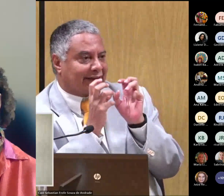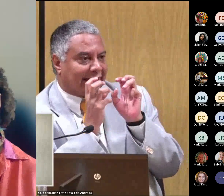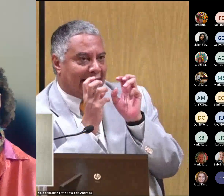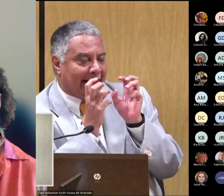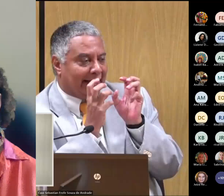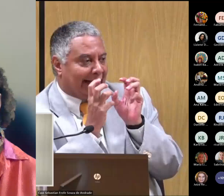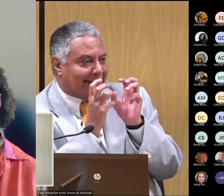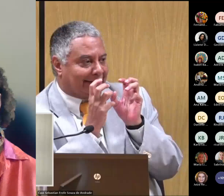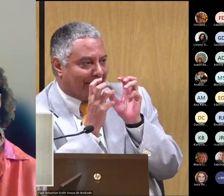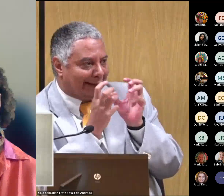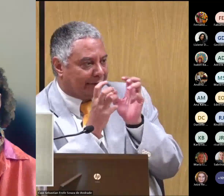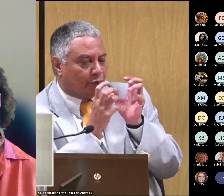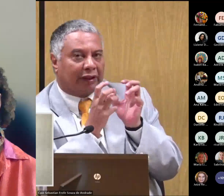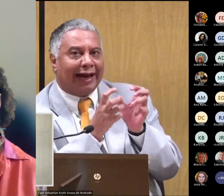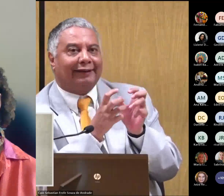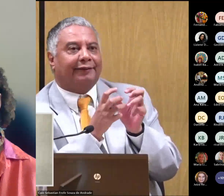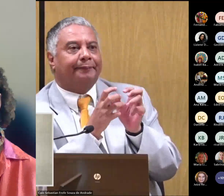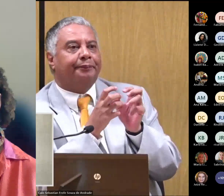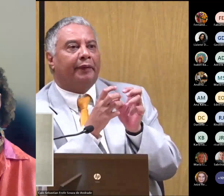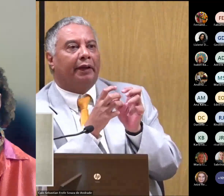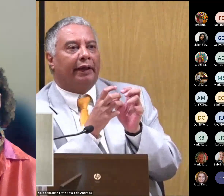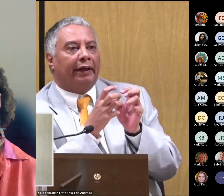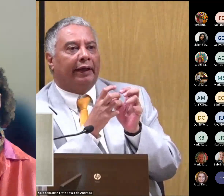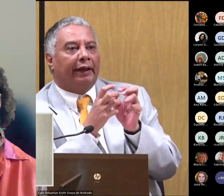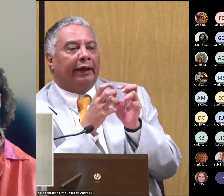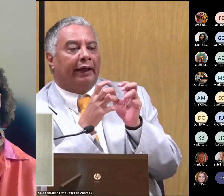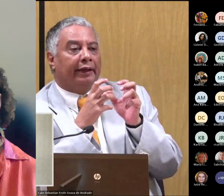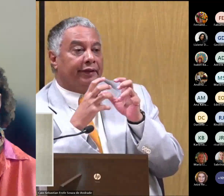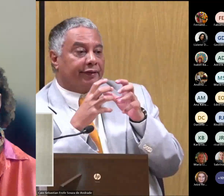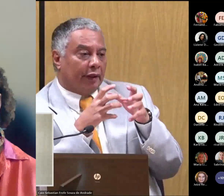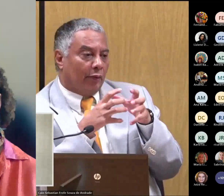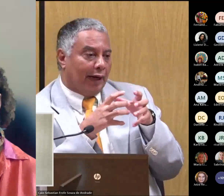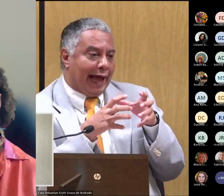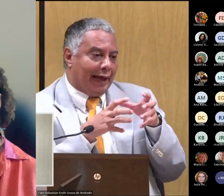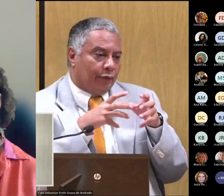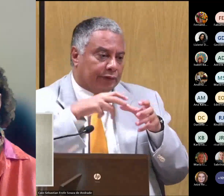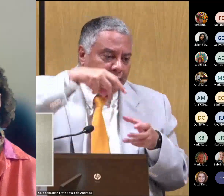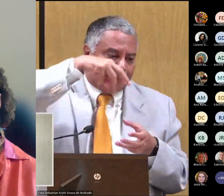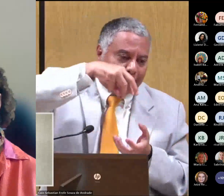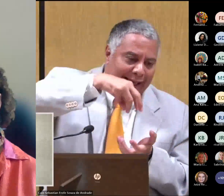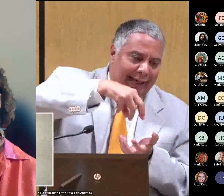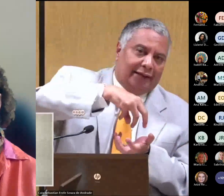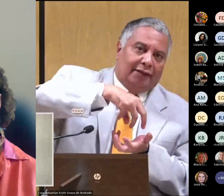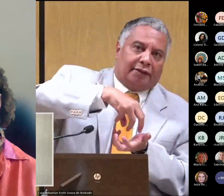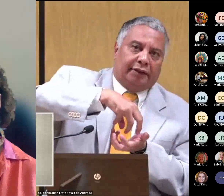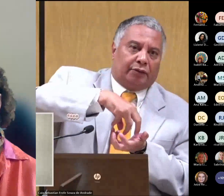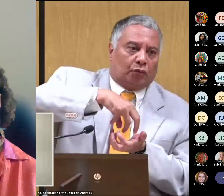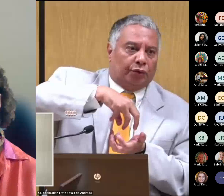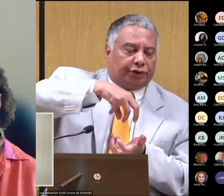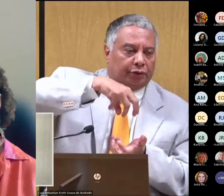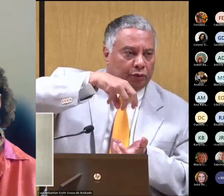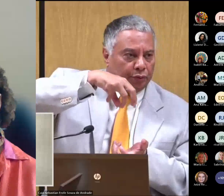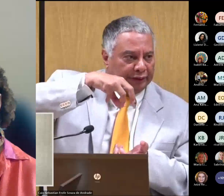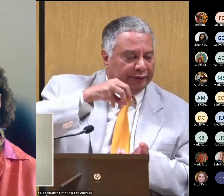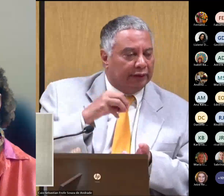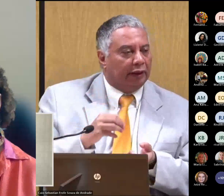as a as pedras do cais eh são a o tripé que